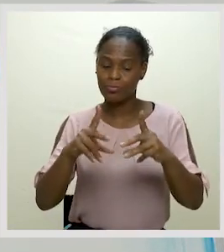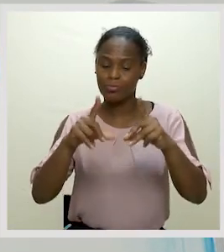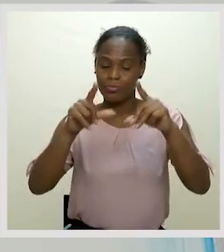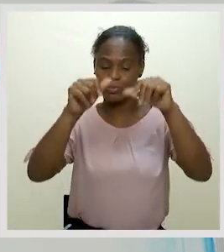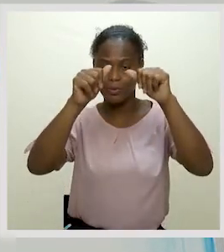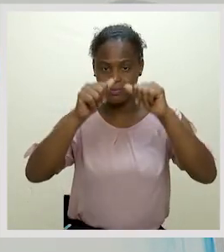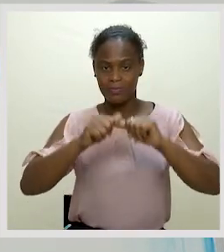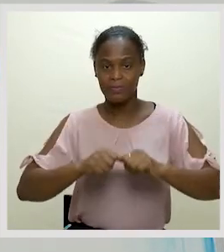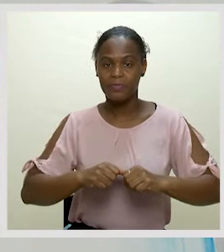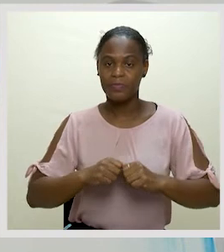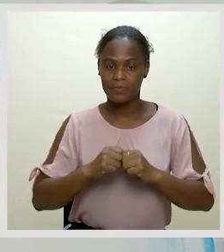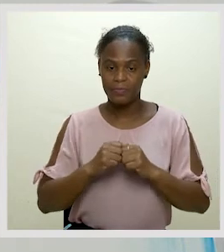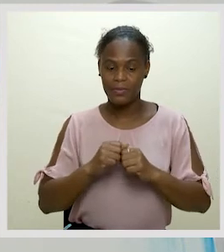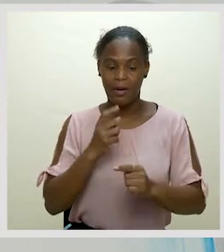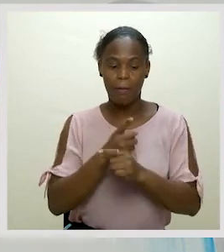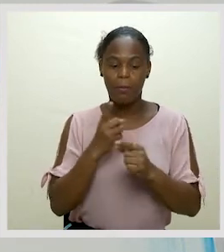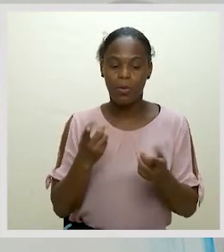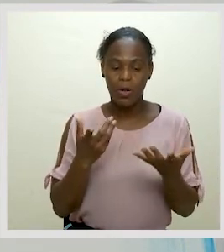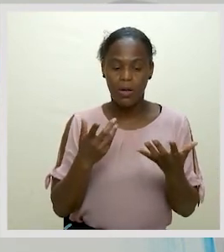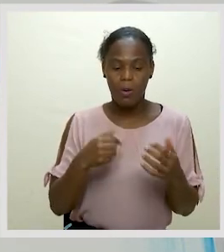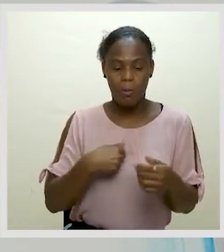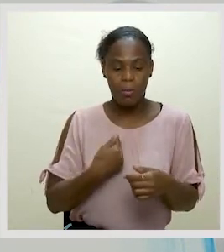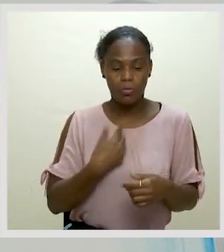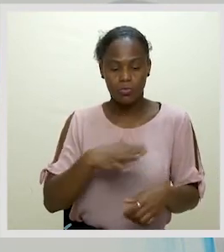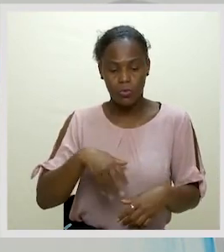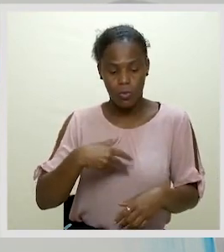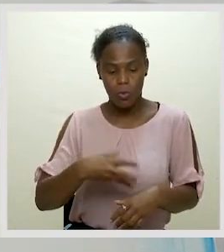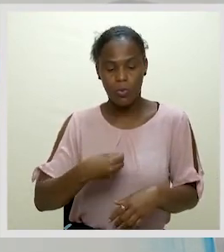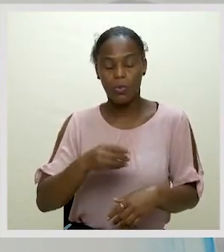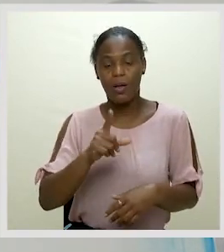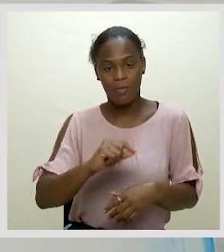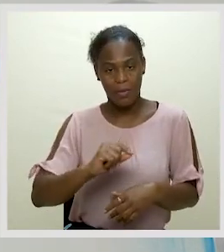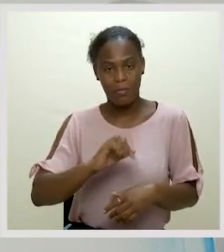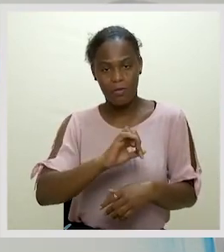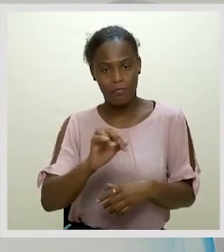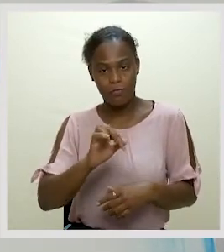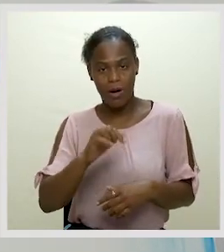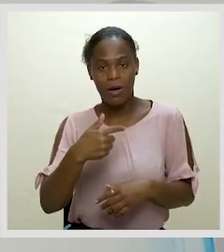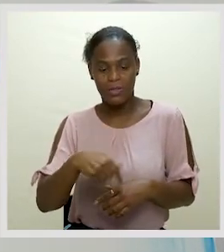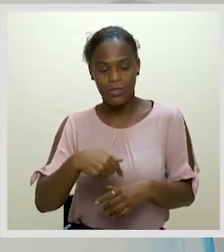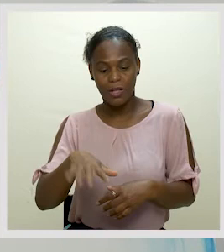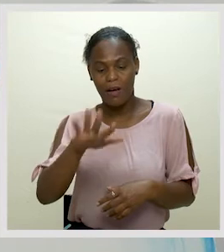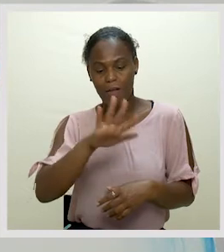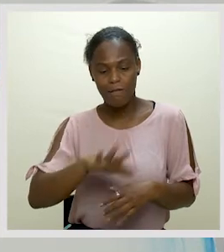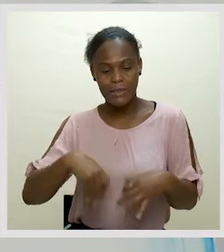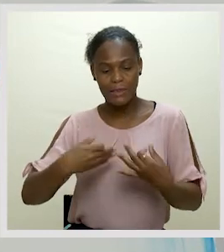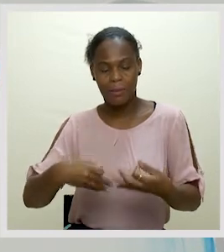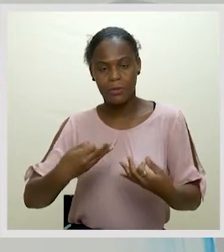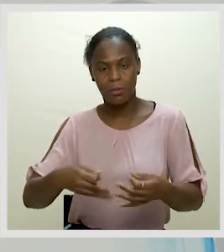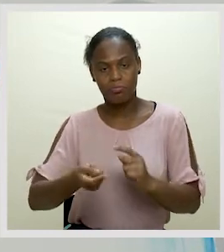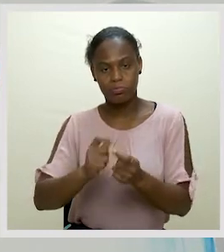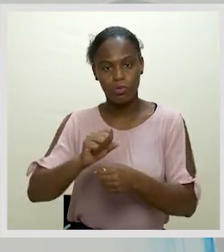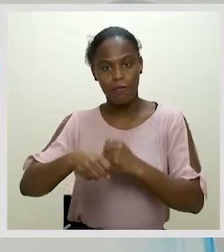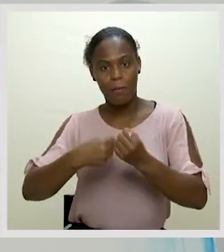constante evolução. Porque o próprio mundo também está no seu